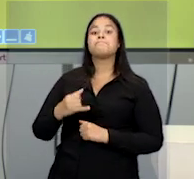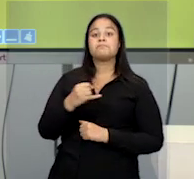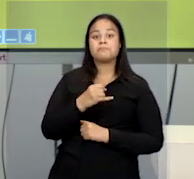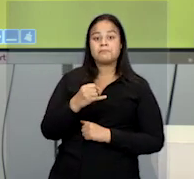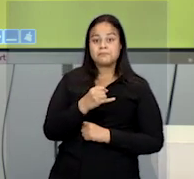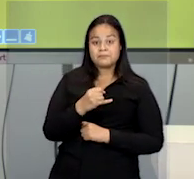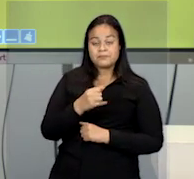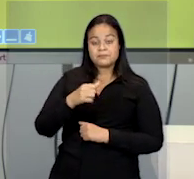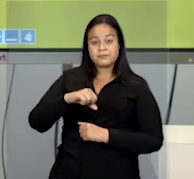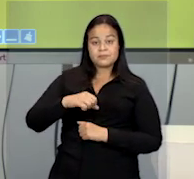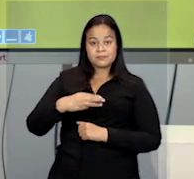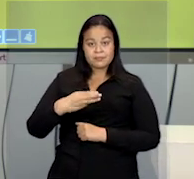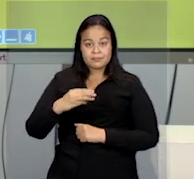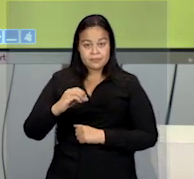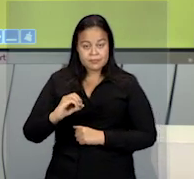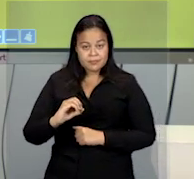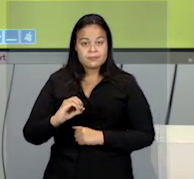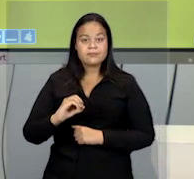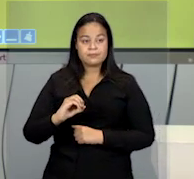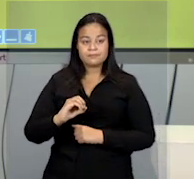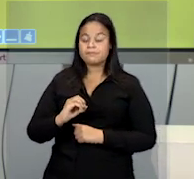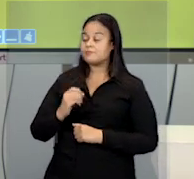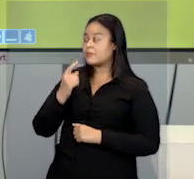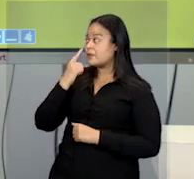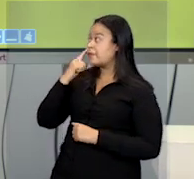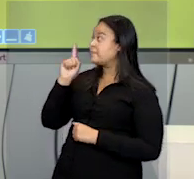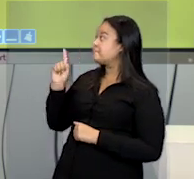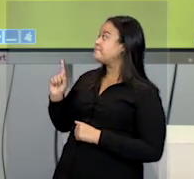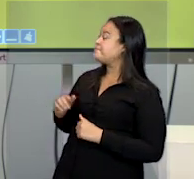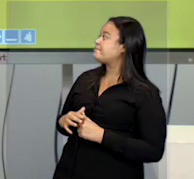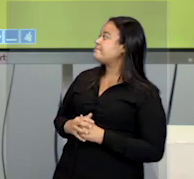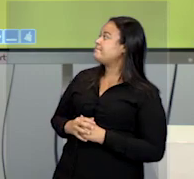930. Ele é menos 930.